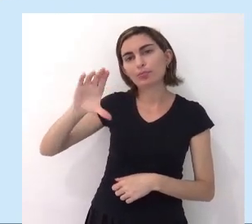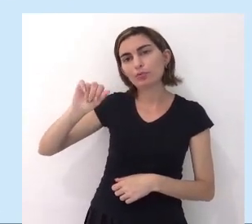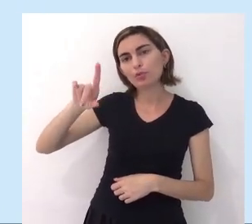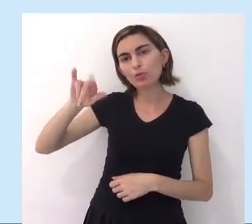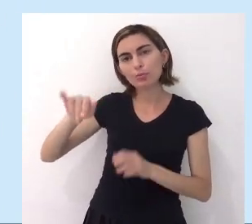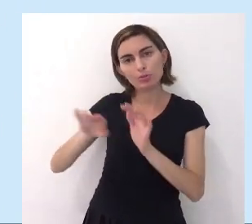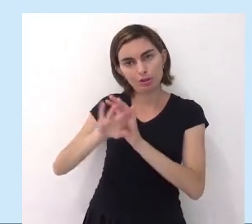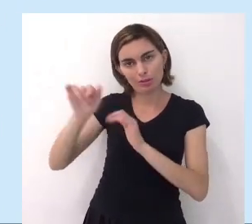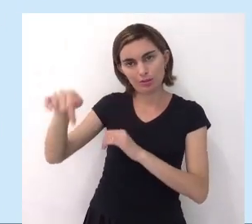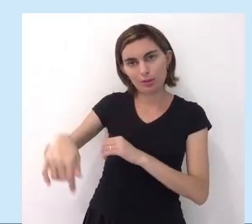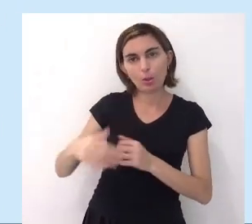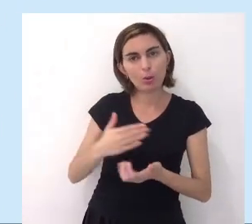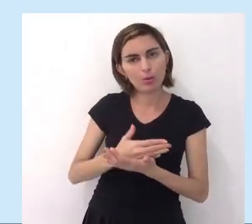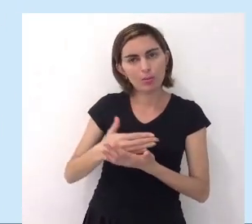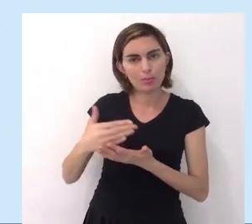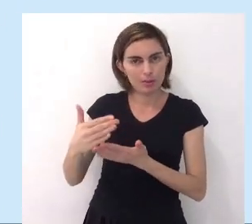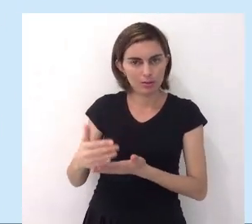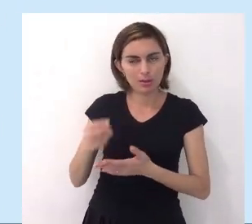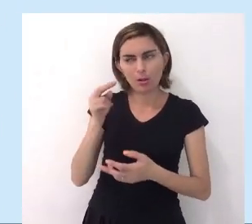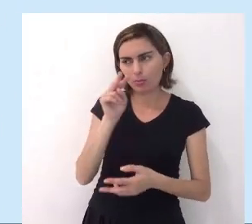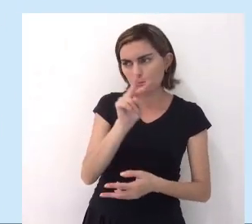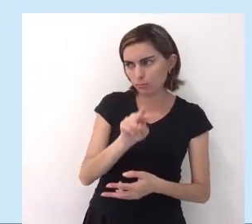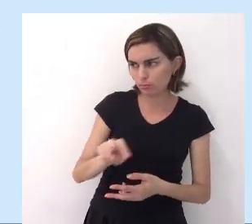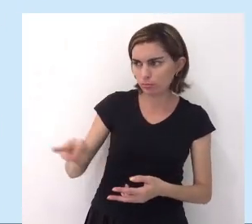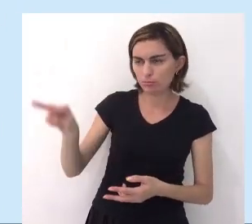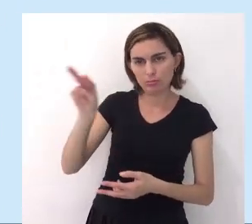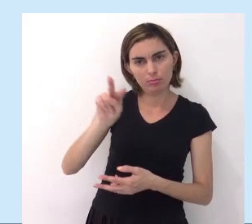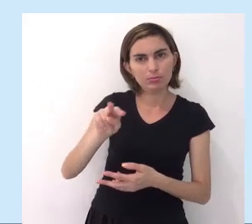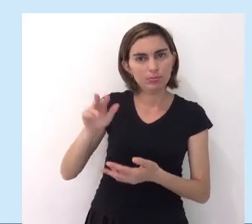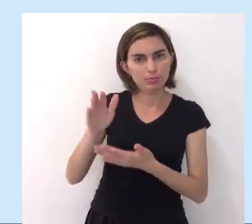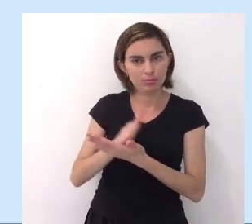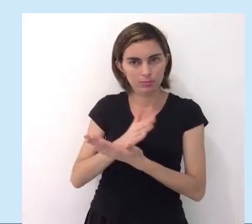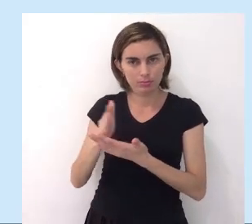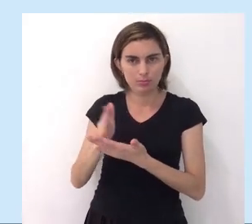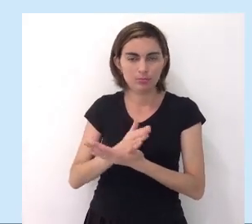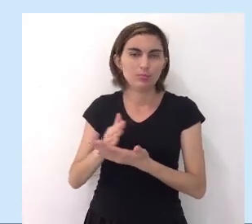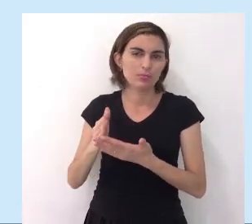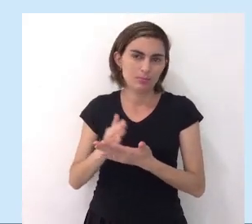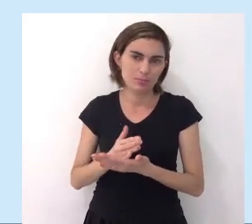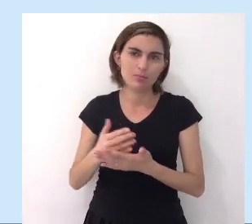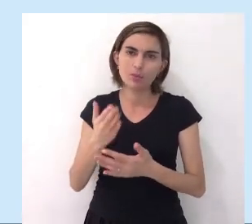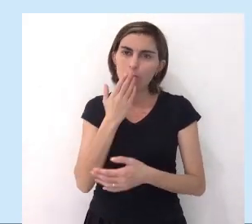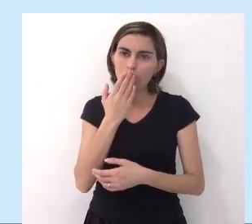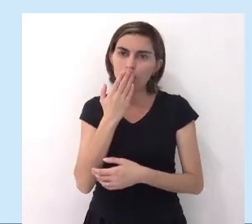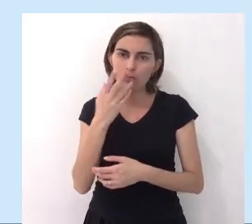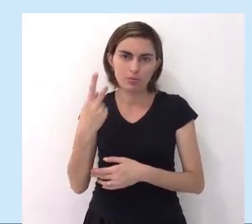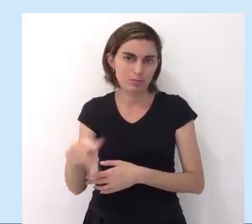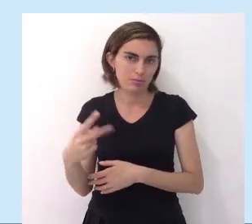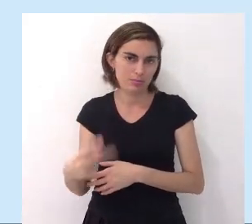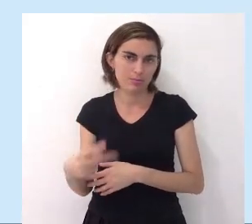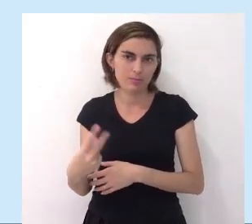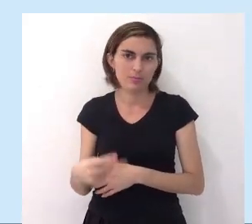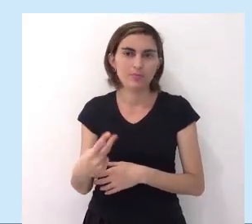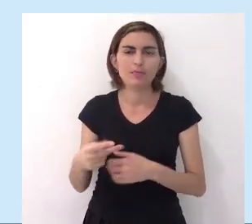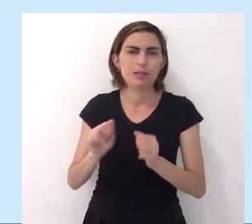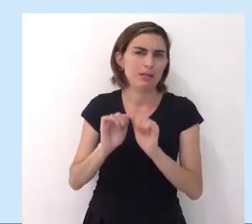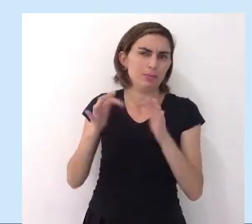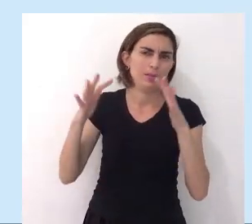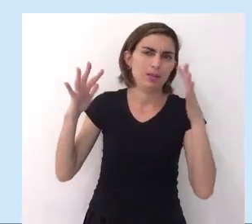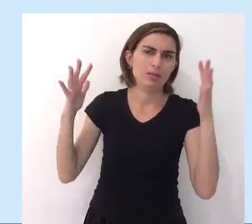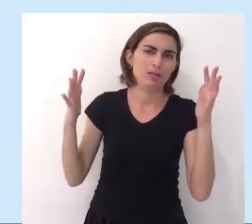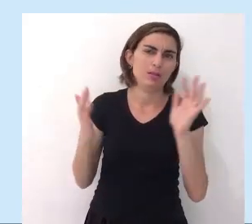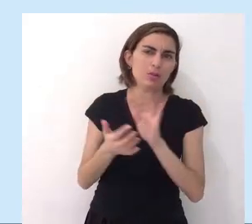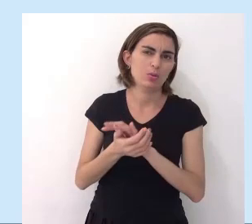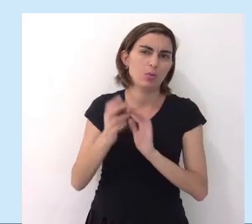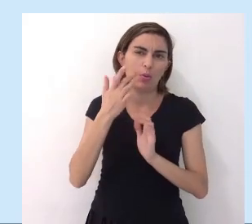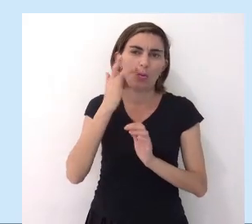na América, ele começa a observar algum aparato que o nativo tenha brilhante, né? Para